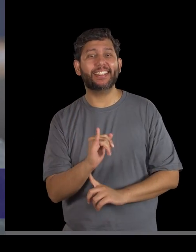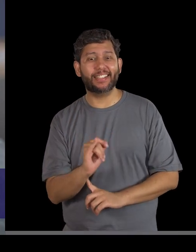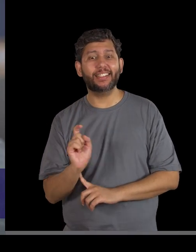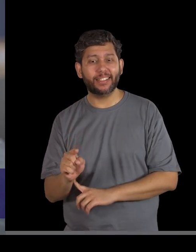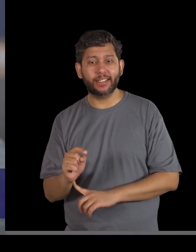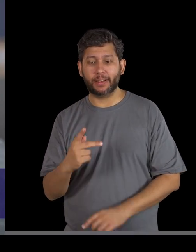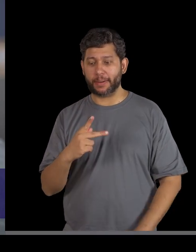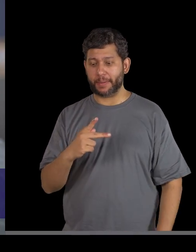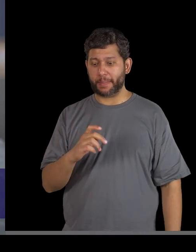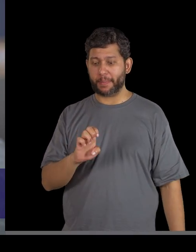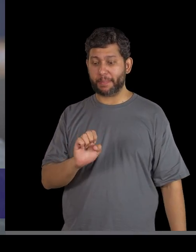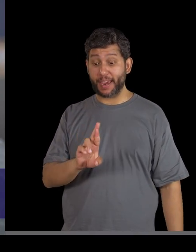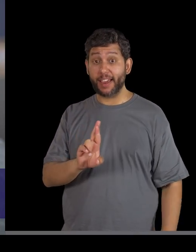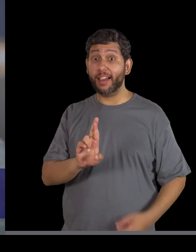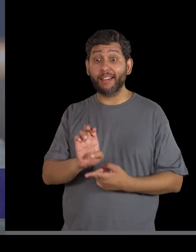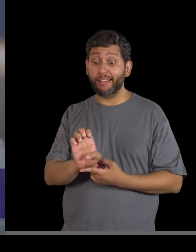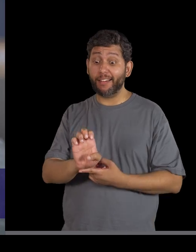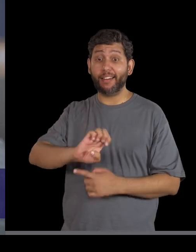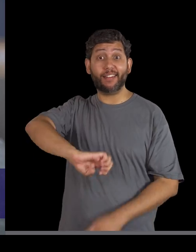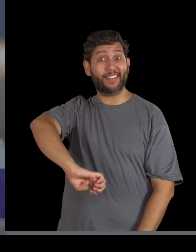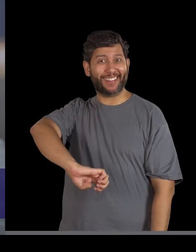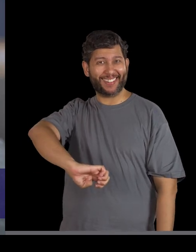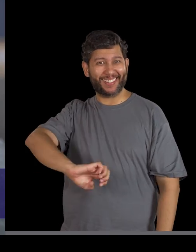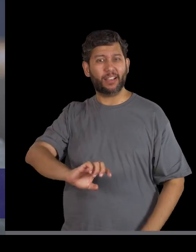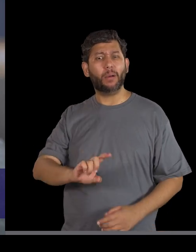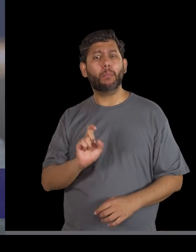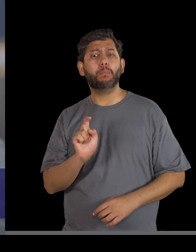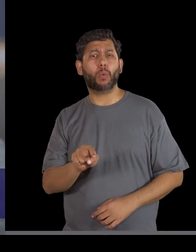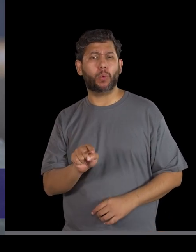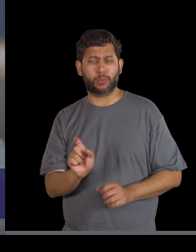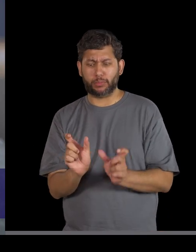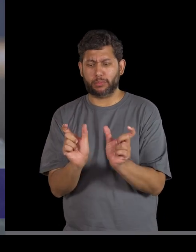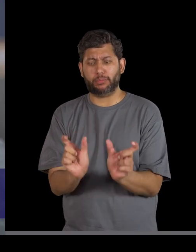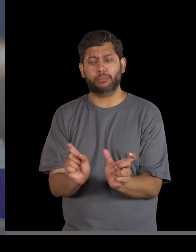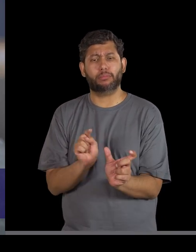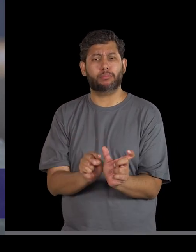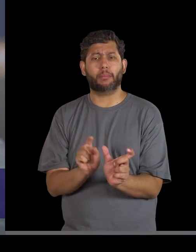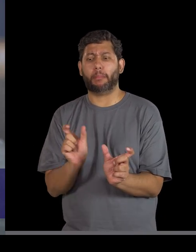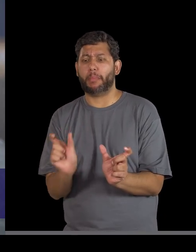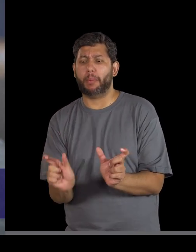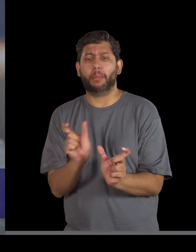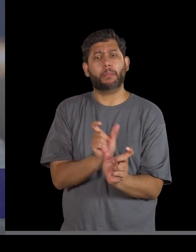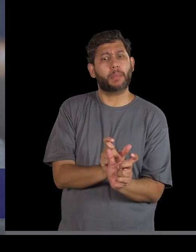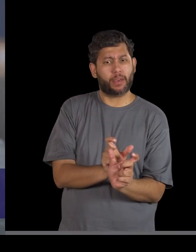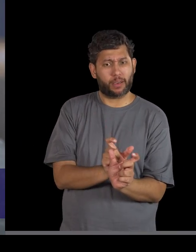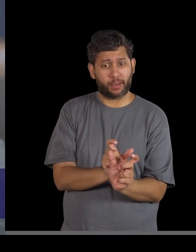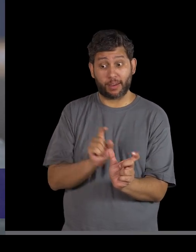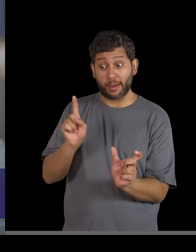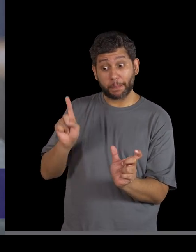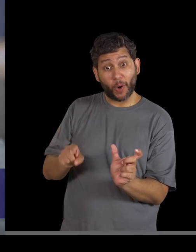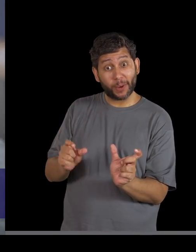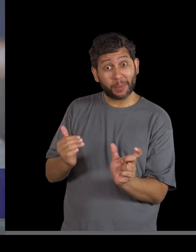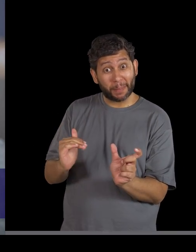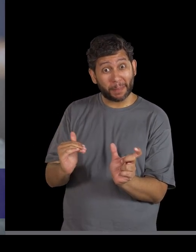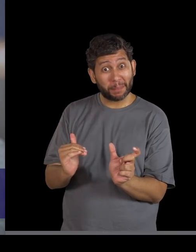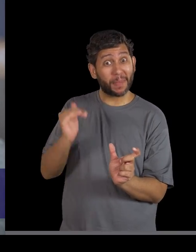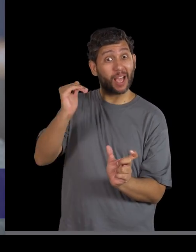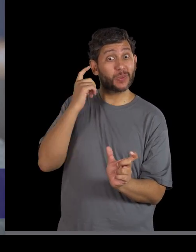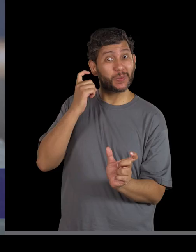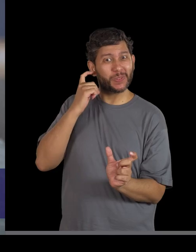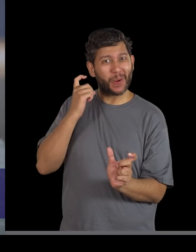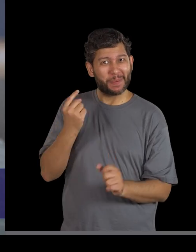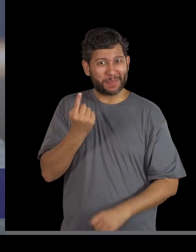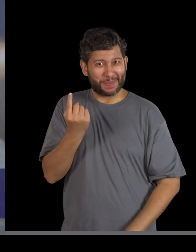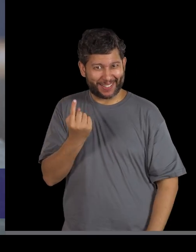pay e o per com o chuazinho no final, o ponto final para separar ali as duas sílabas, o apóstrofo para dizer que a sílaba acentuada é